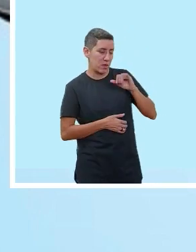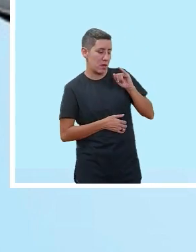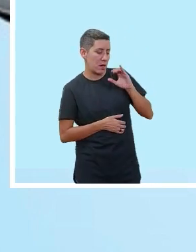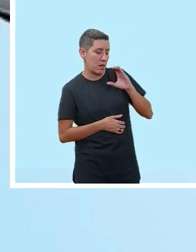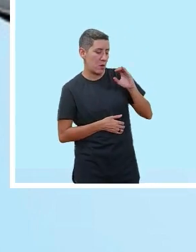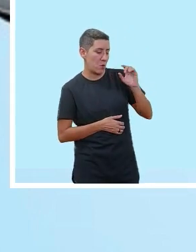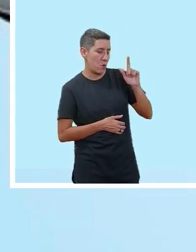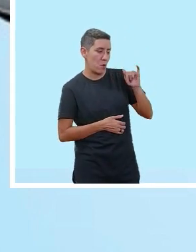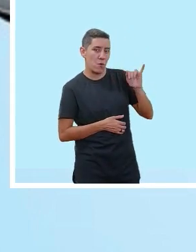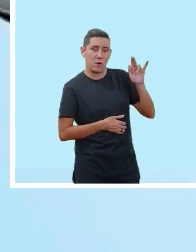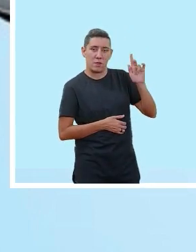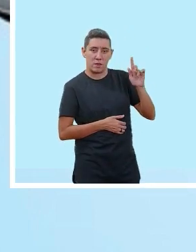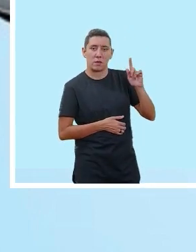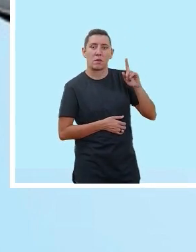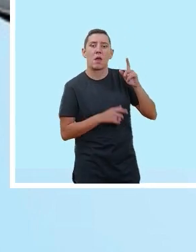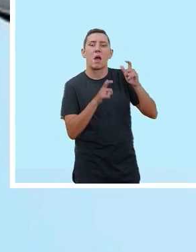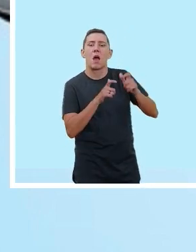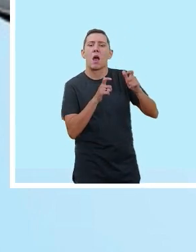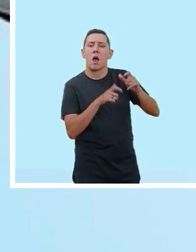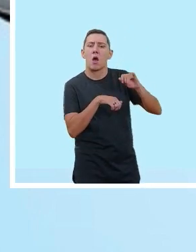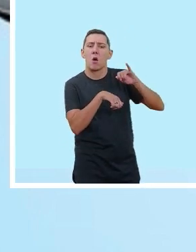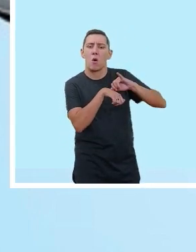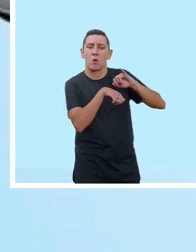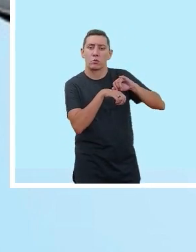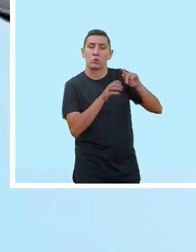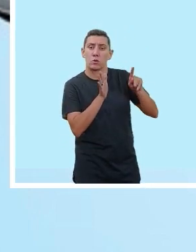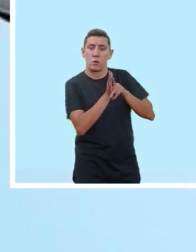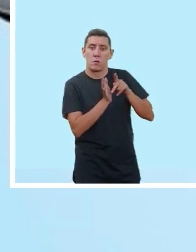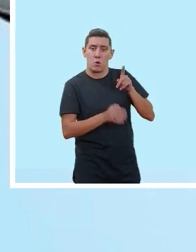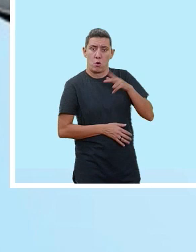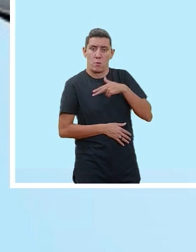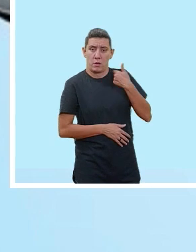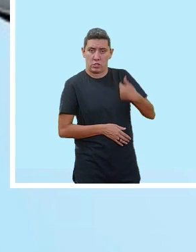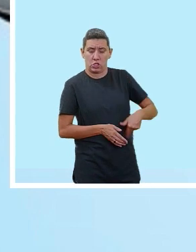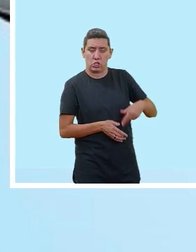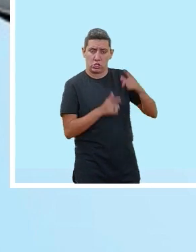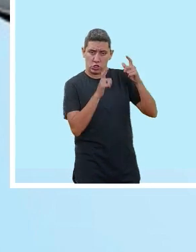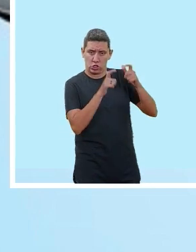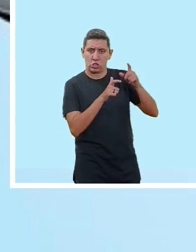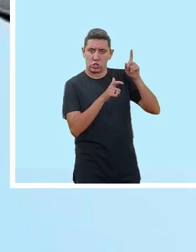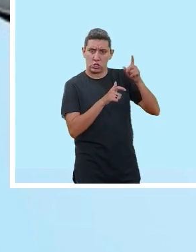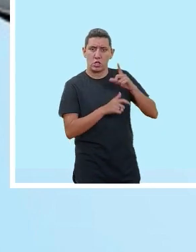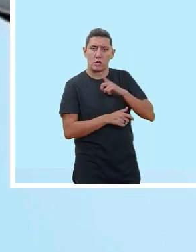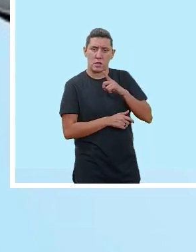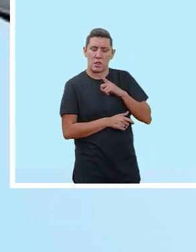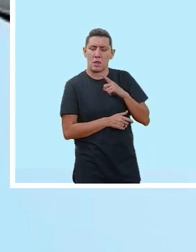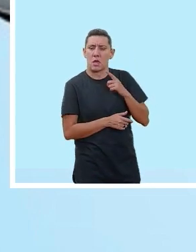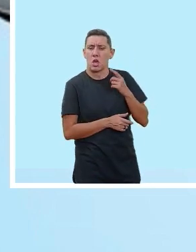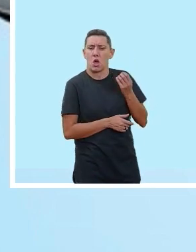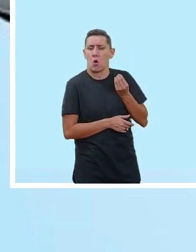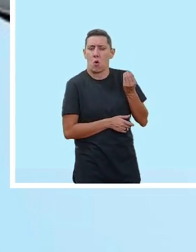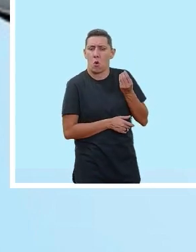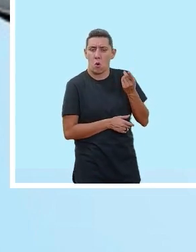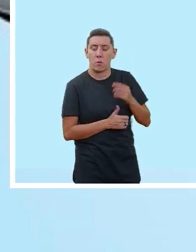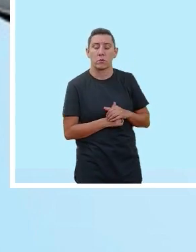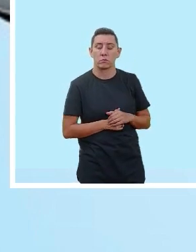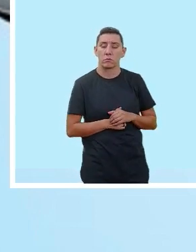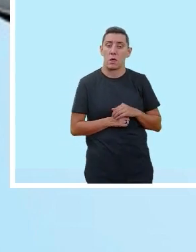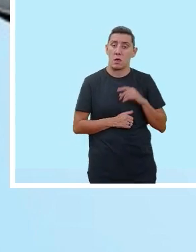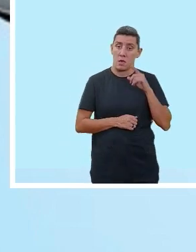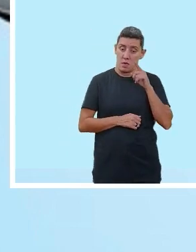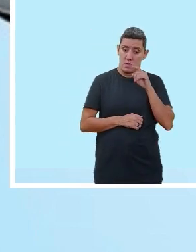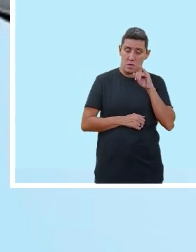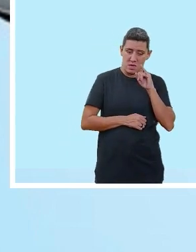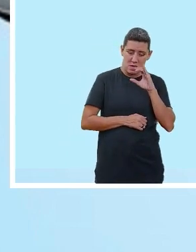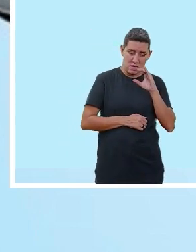aqui da China Unicom, e com a implantação do iCooling, o que basicamente faz o iCooling? Ele detecta a temperatura dentro